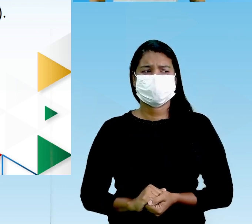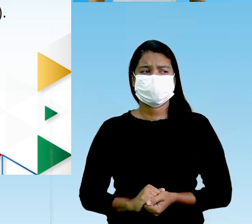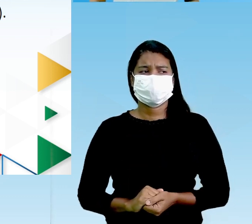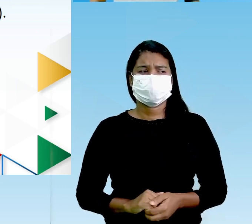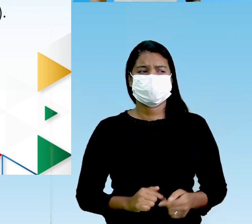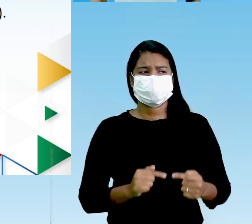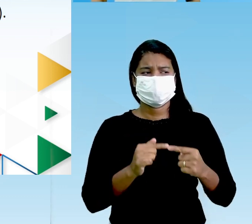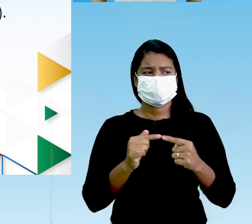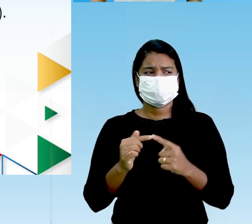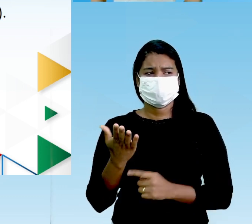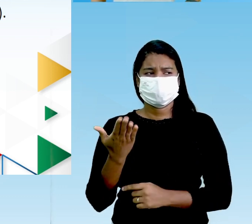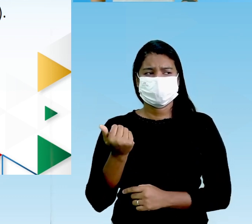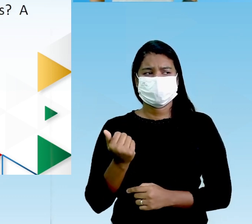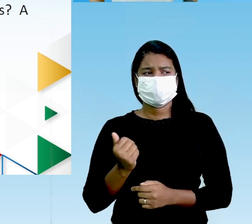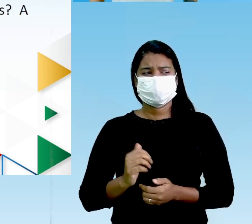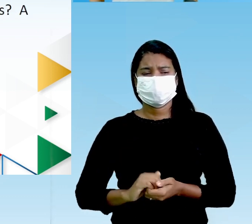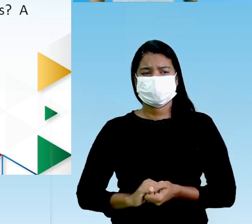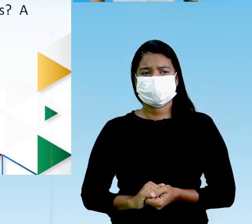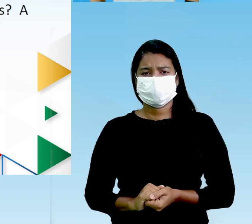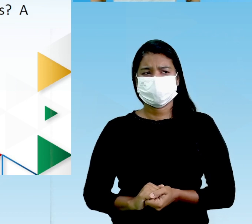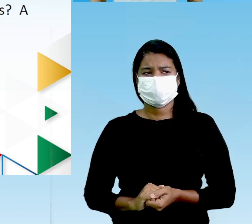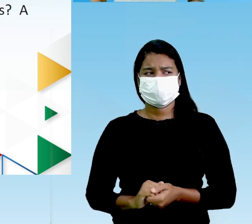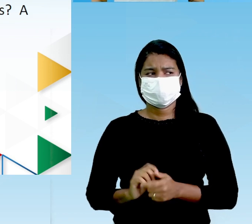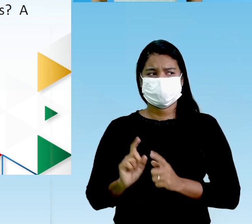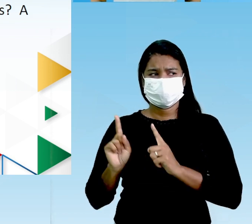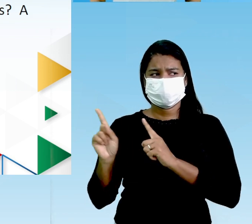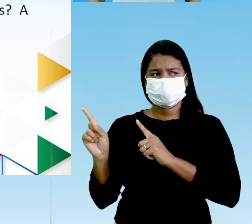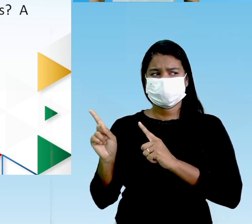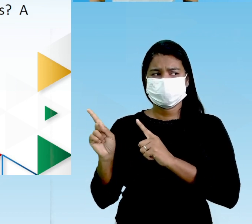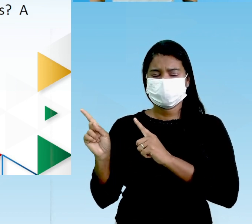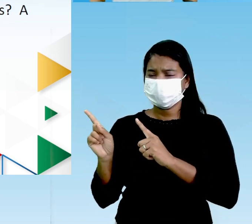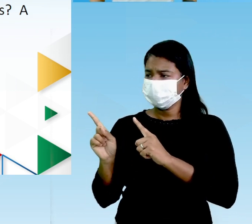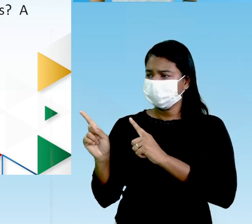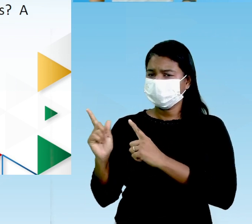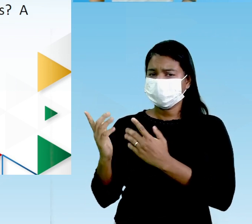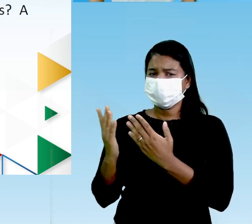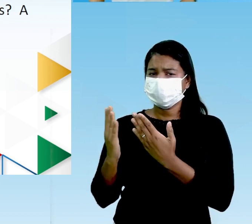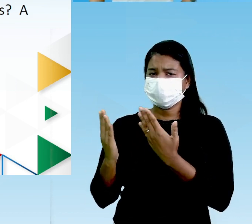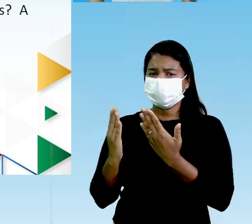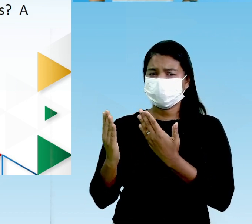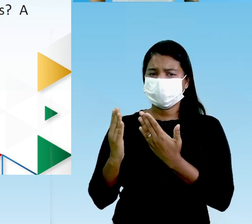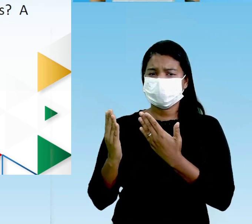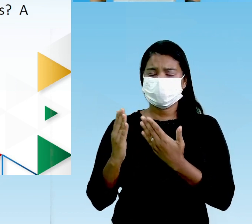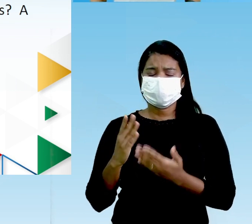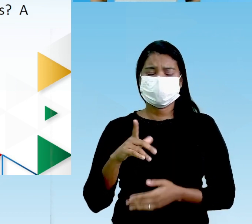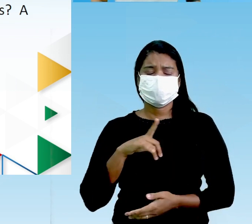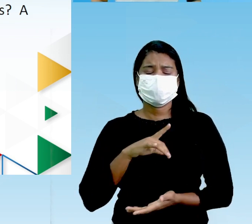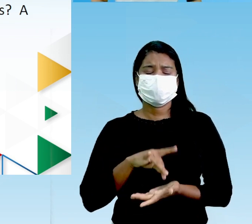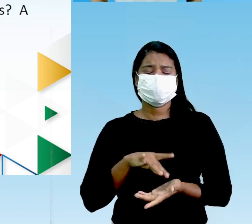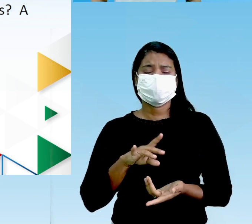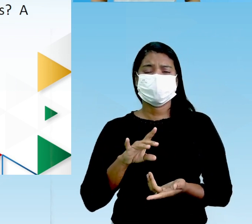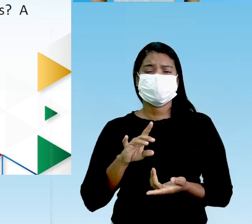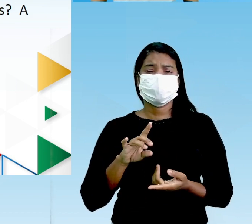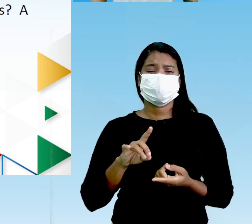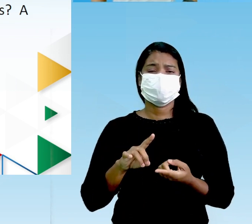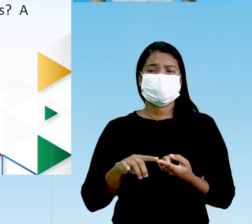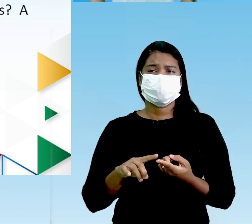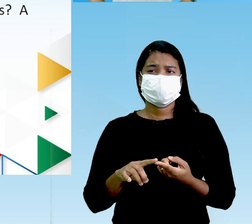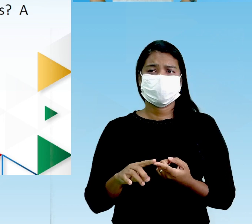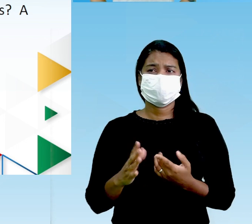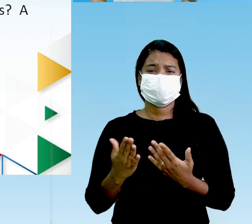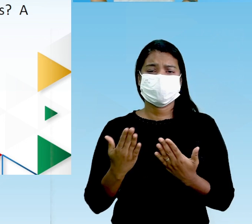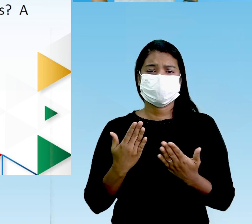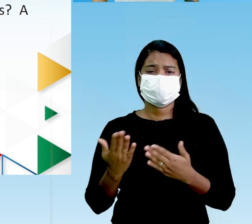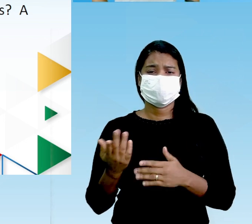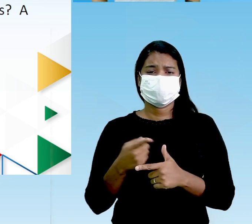Combinado? Então vem comigo, porque a gente vai seguir agora. Na comparação, eu vou ter. O conceito de comparação